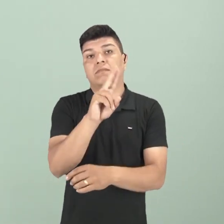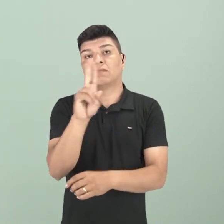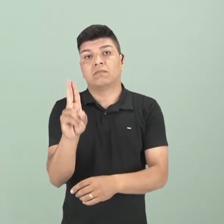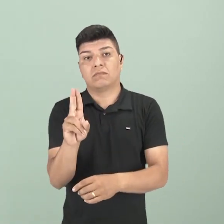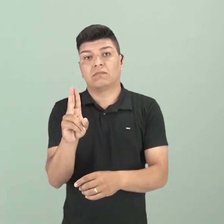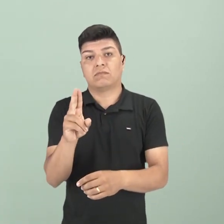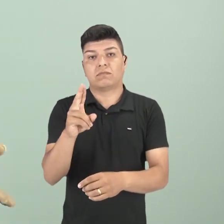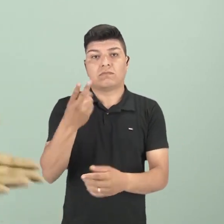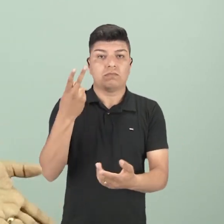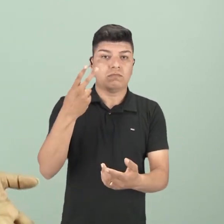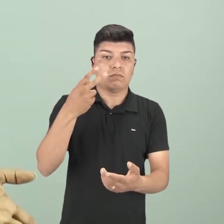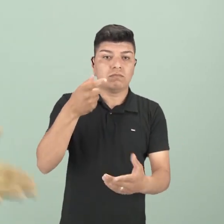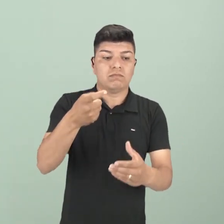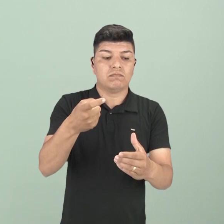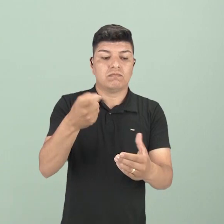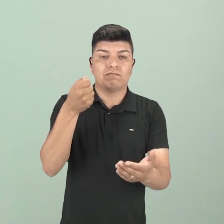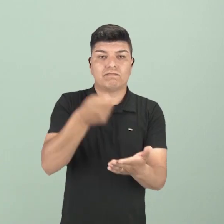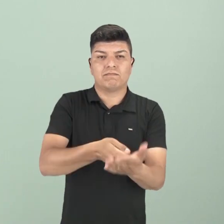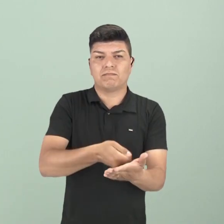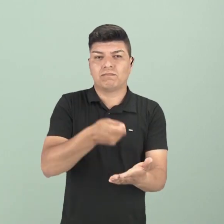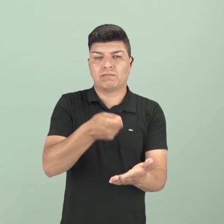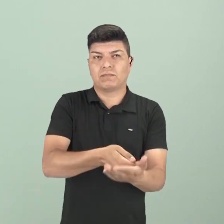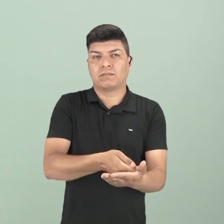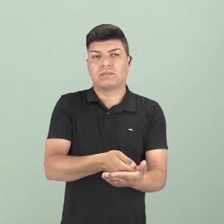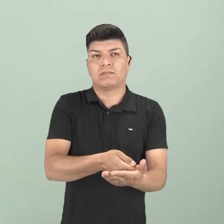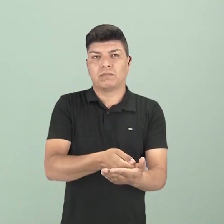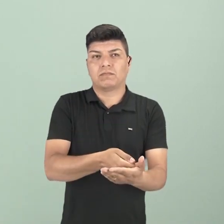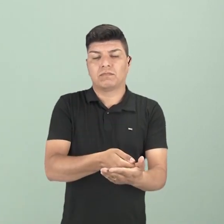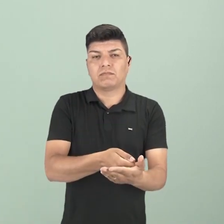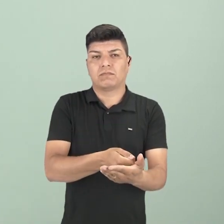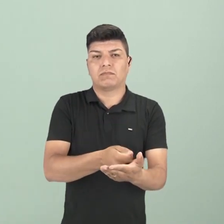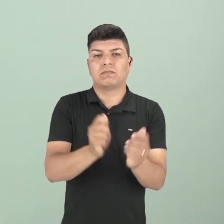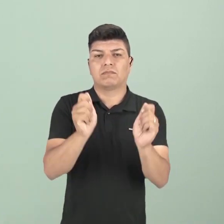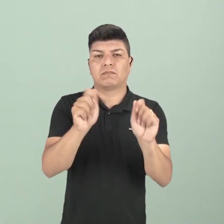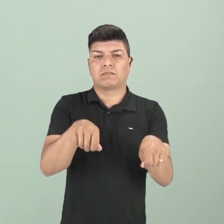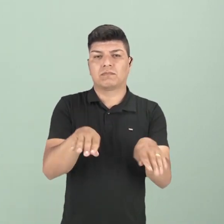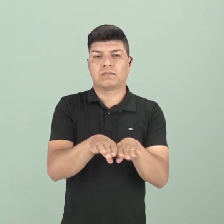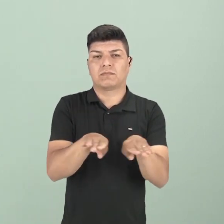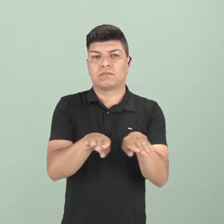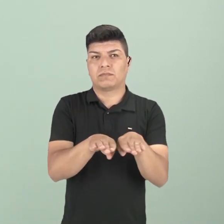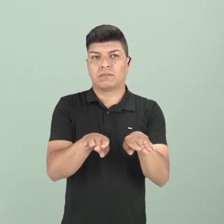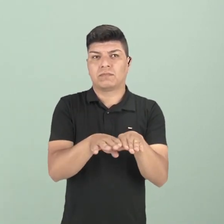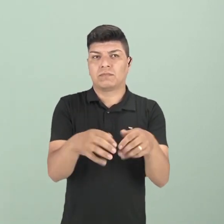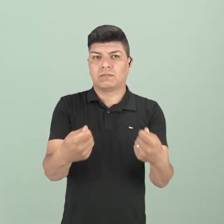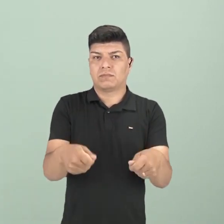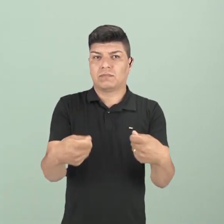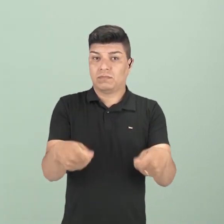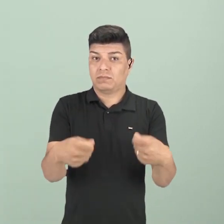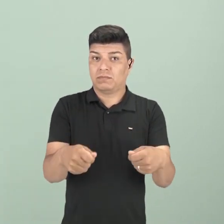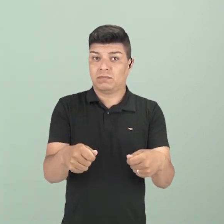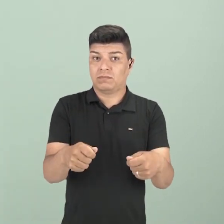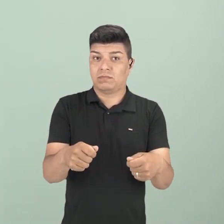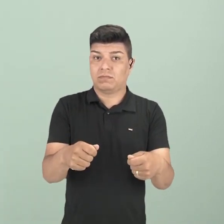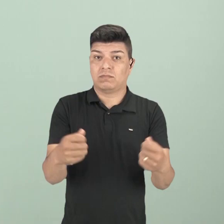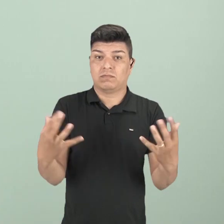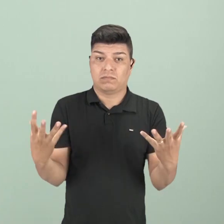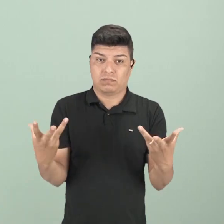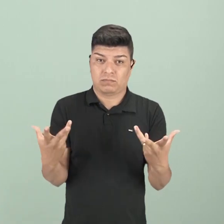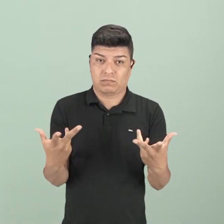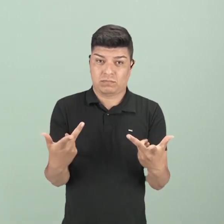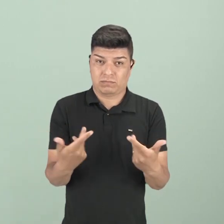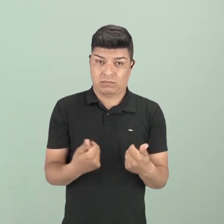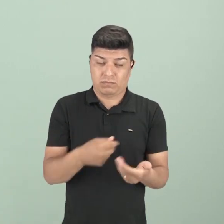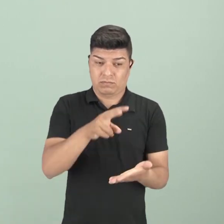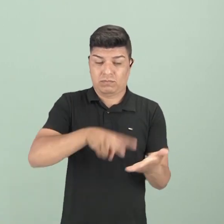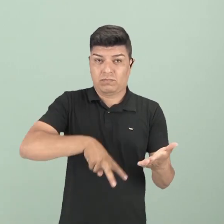lhe obriga ali, no caso, a fazer alguma coisa, no caso da obrigação. E das possibilidades. Precisamos ter muita habilidade para